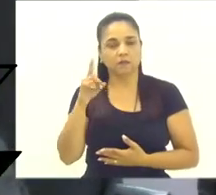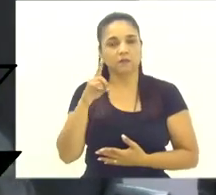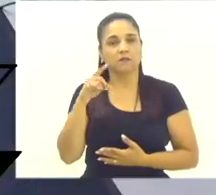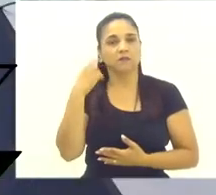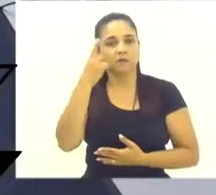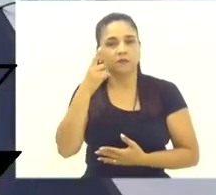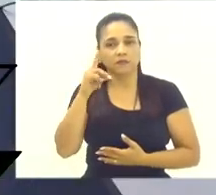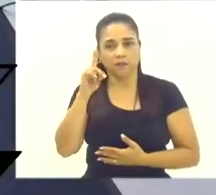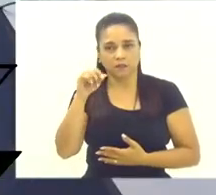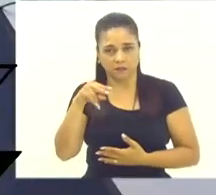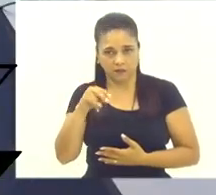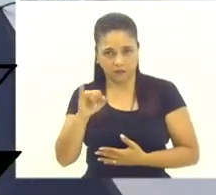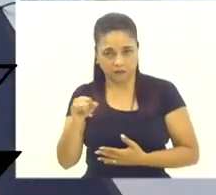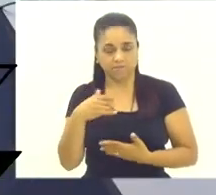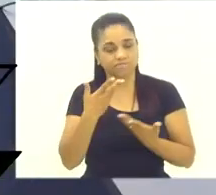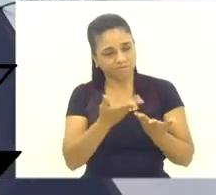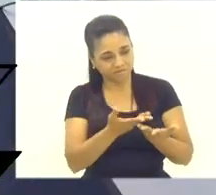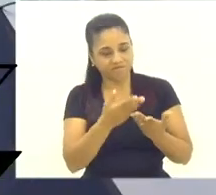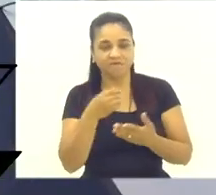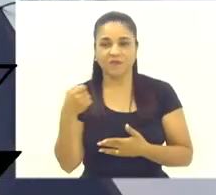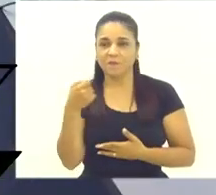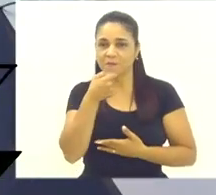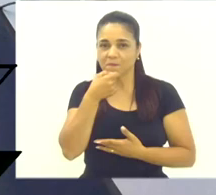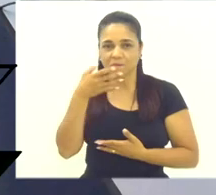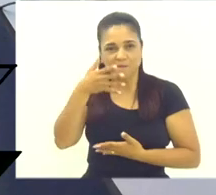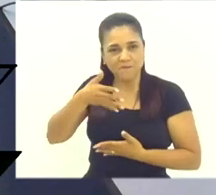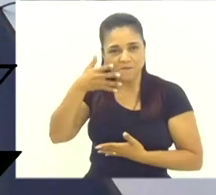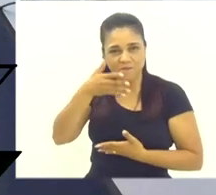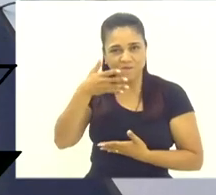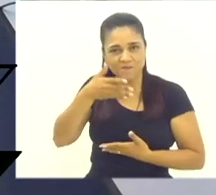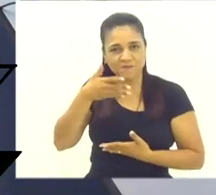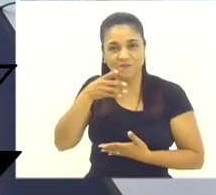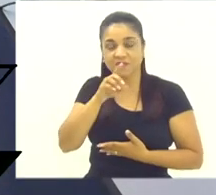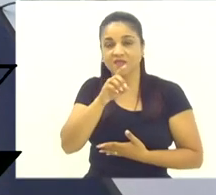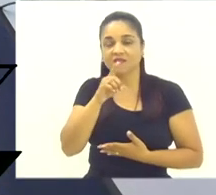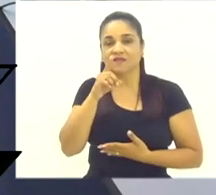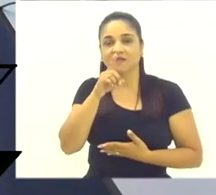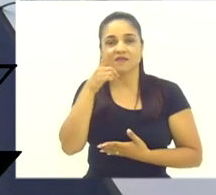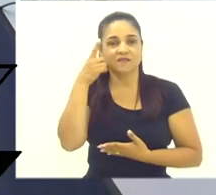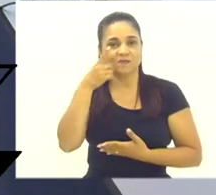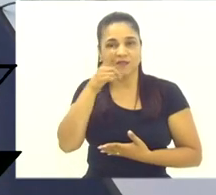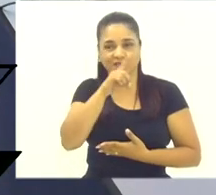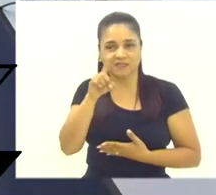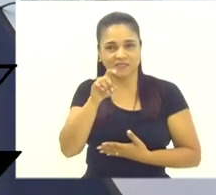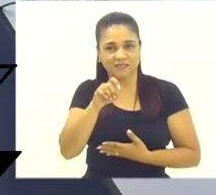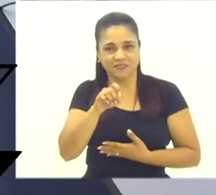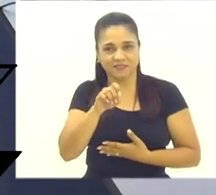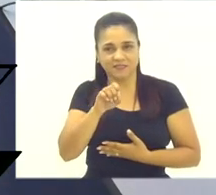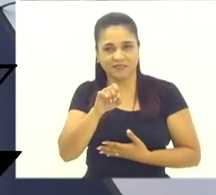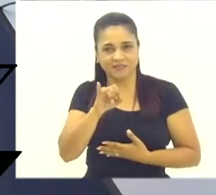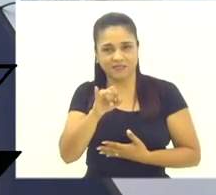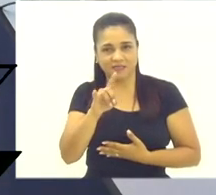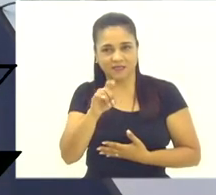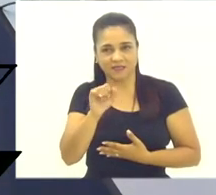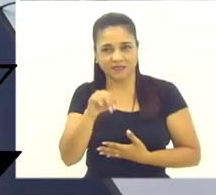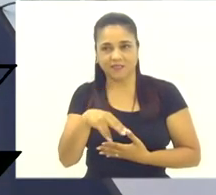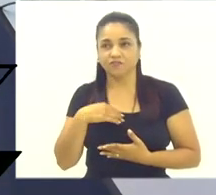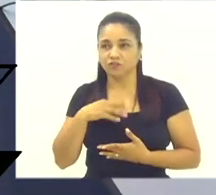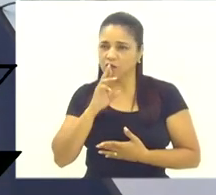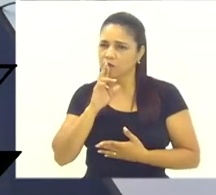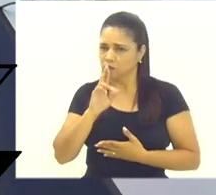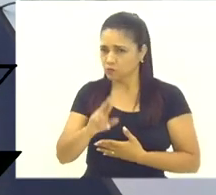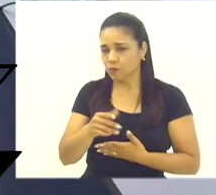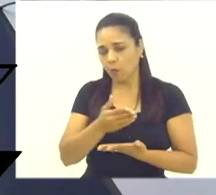bom vou começar aqui com o comentário acho que o Deputado Luiz Paulo já respondeu um pouco